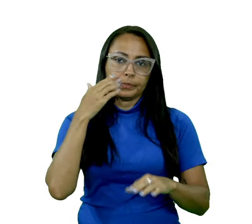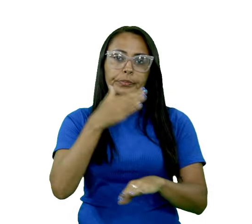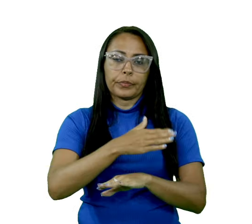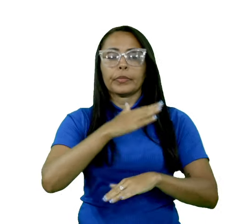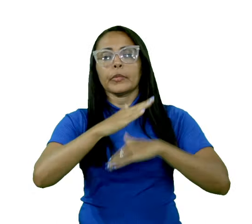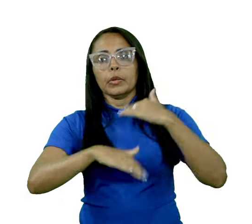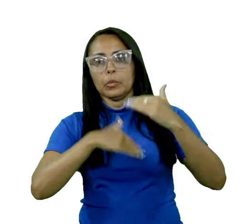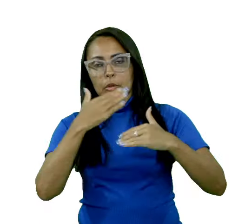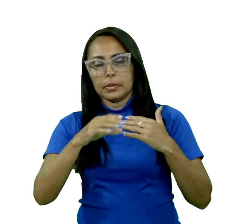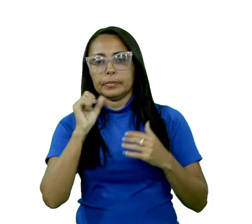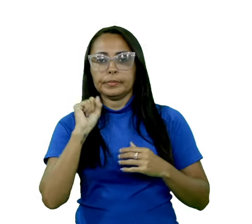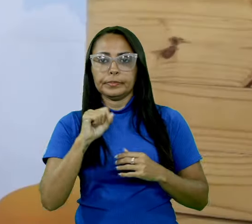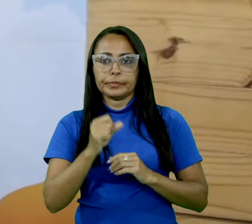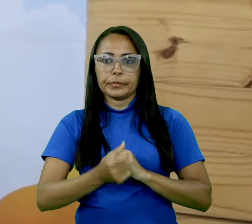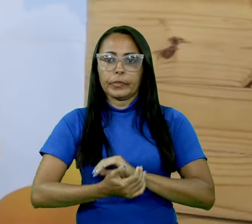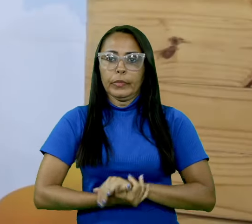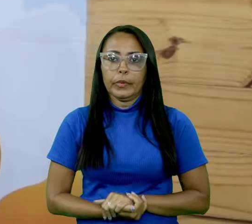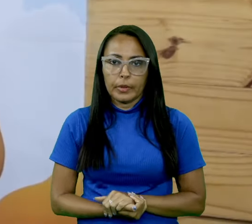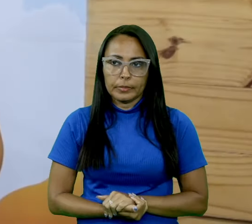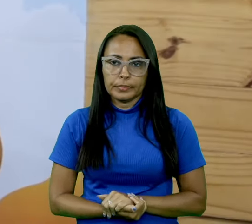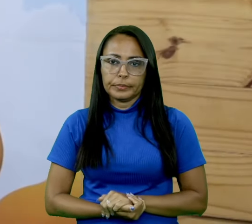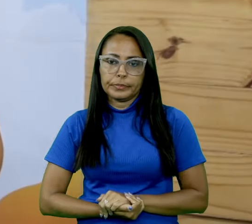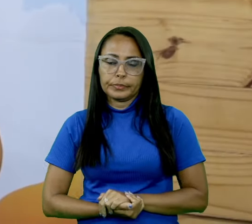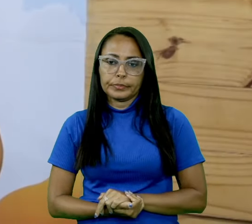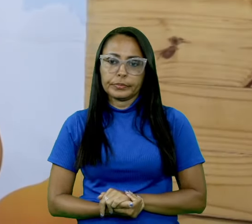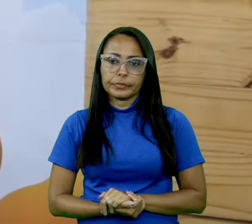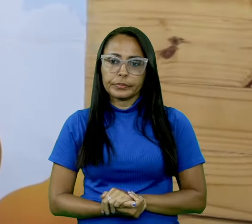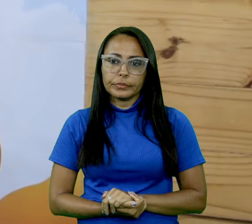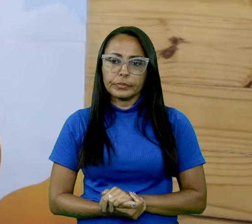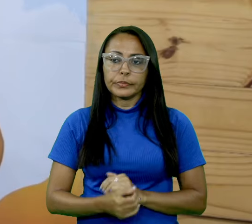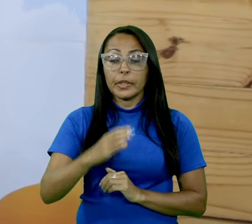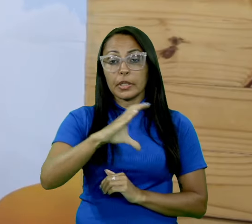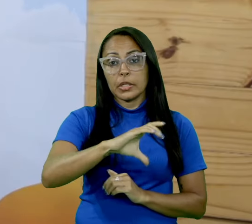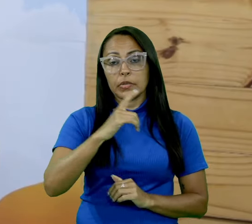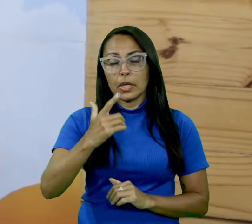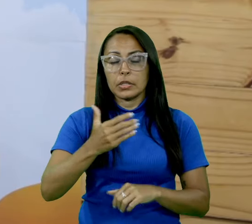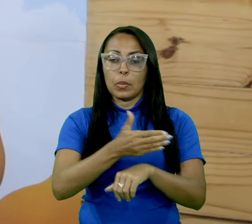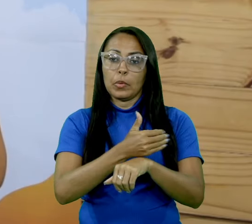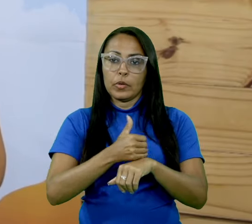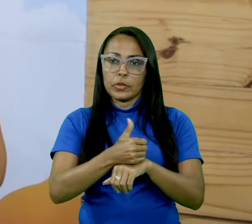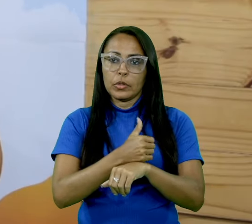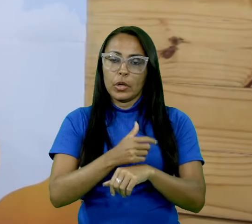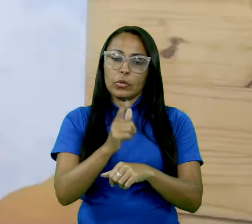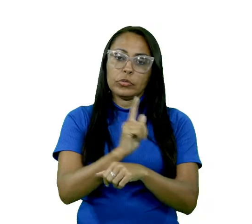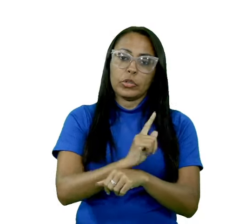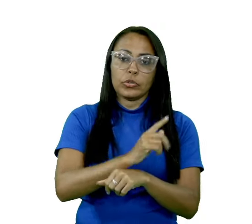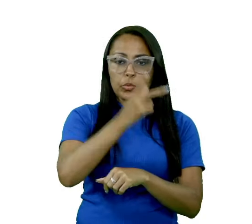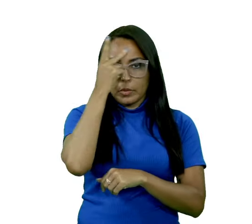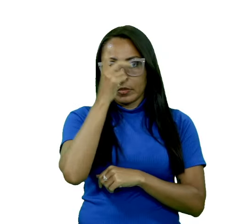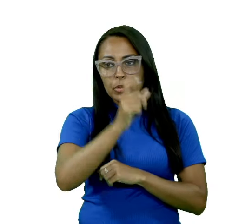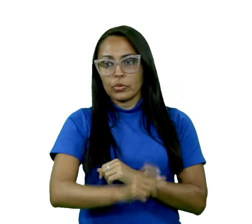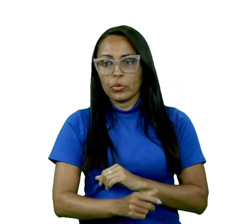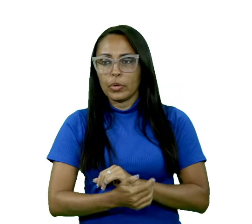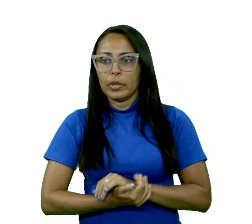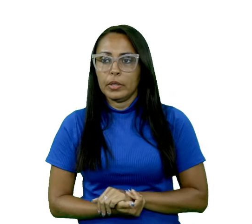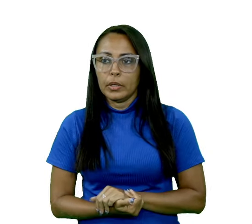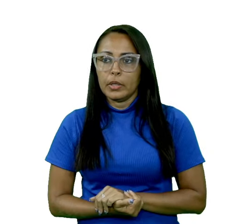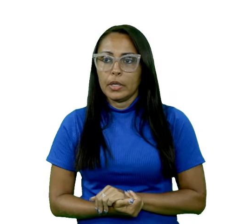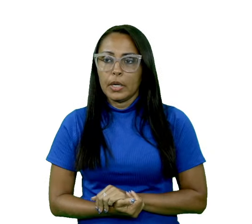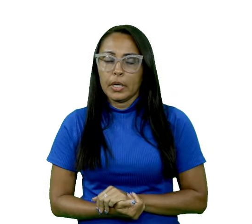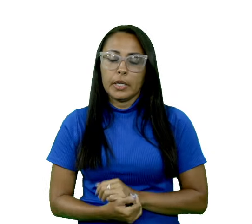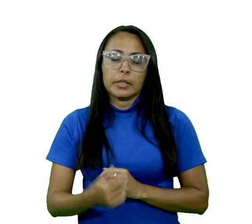processo como técnico, então é muito importante a qualificação profissional da gestão de pessoas, a articulação da